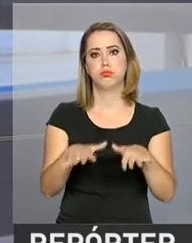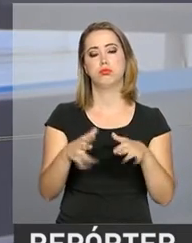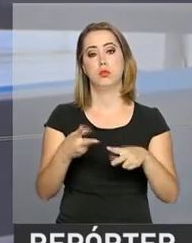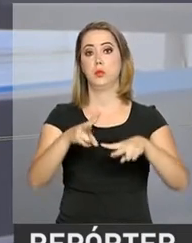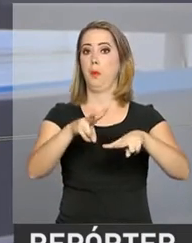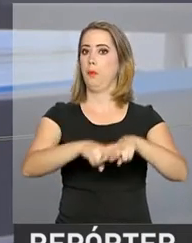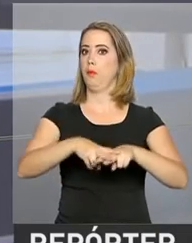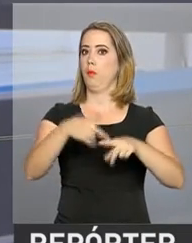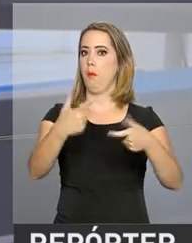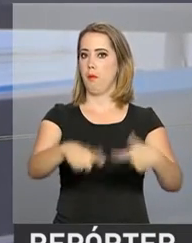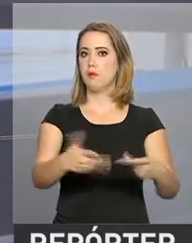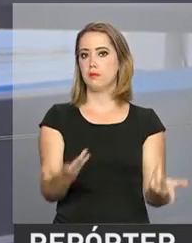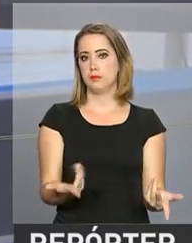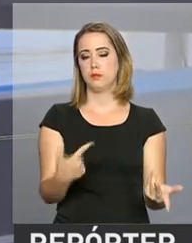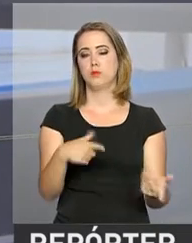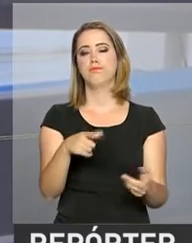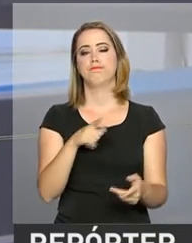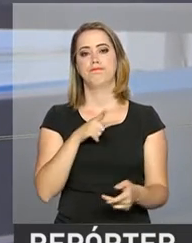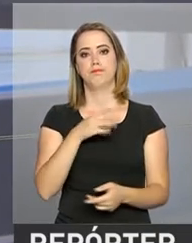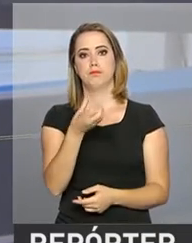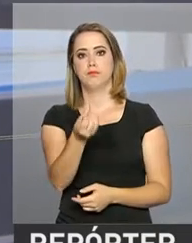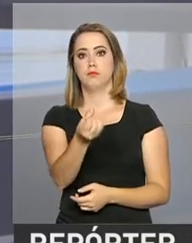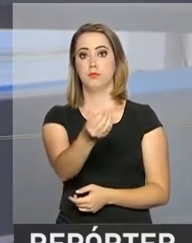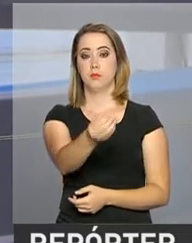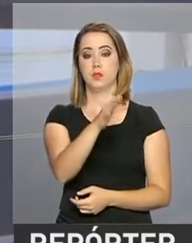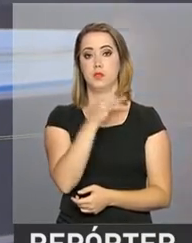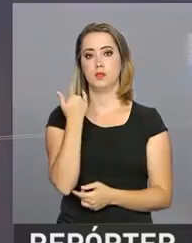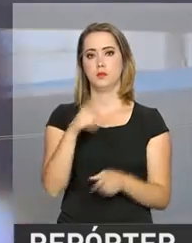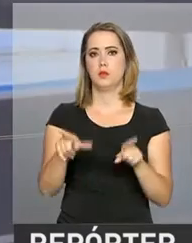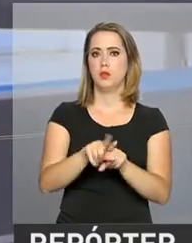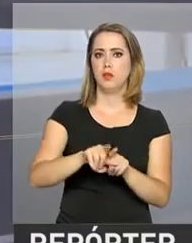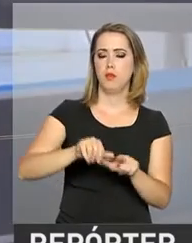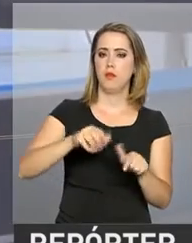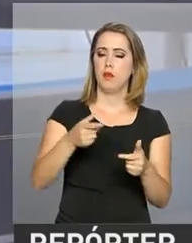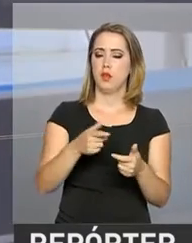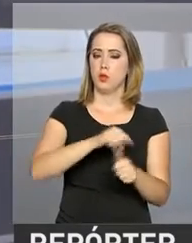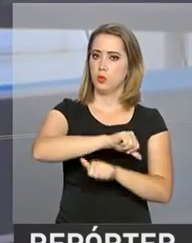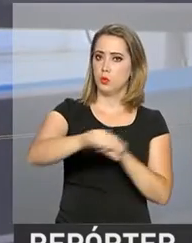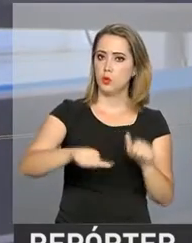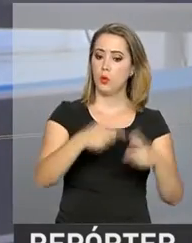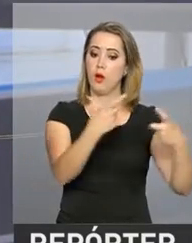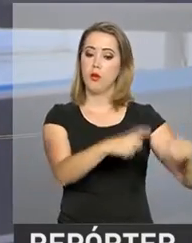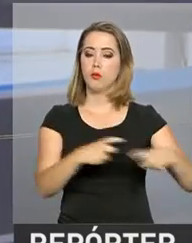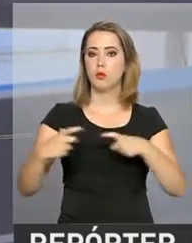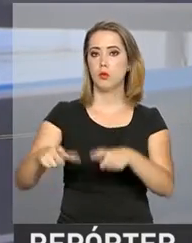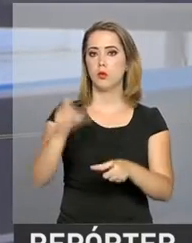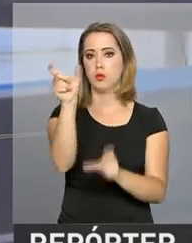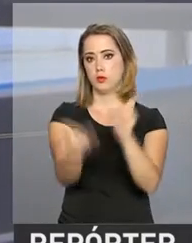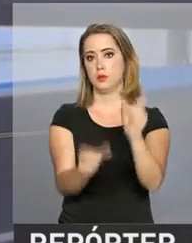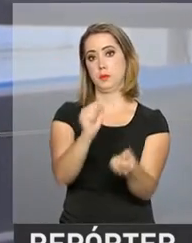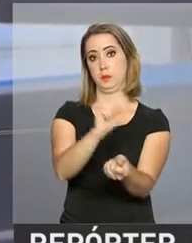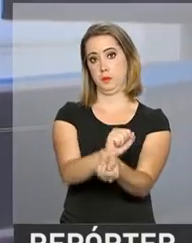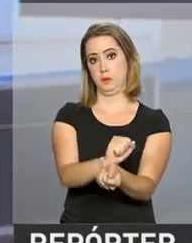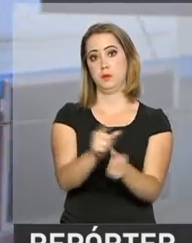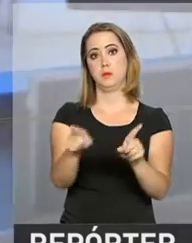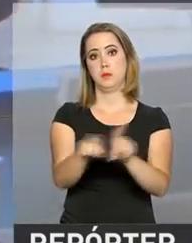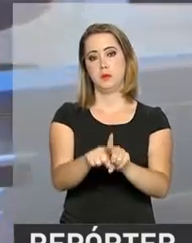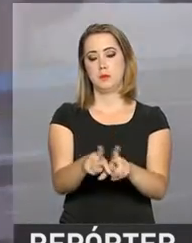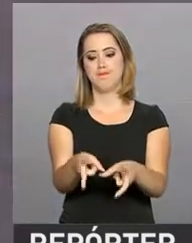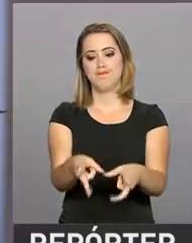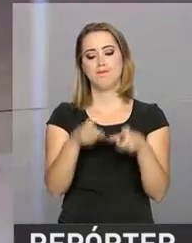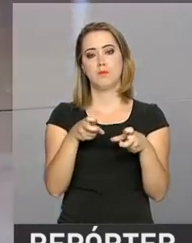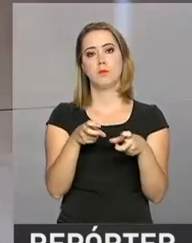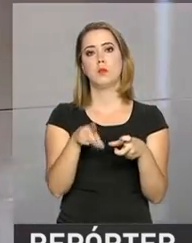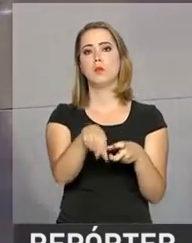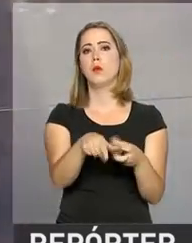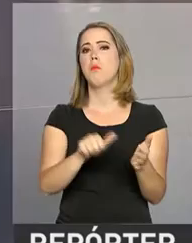mortos. Entre as medidas está a transferência de presos e ajuda para a identificação dos corpos. E ao vivo, o repórter Paulo